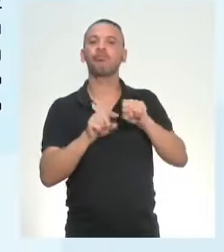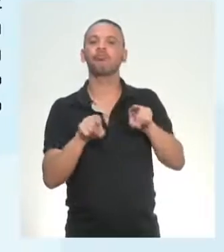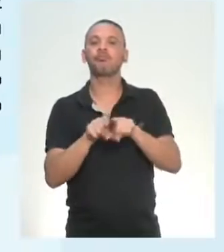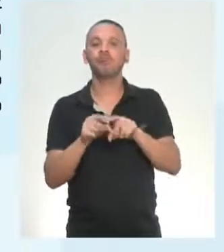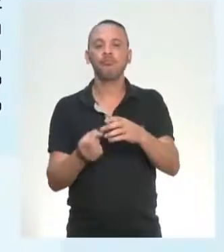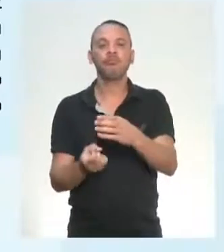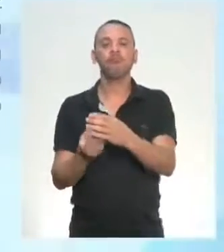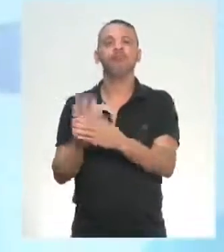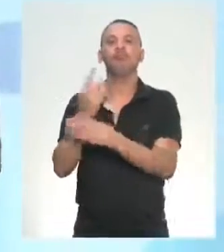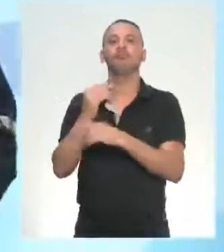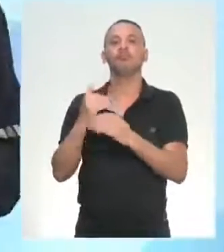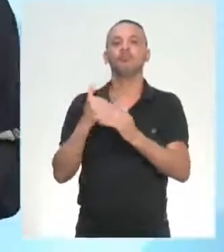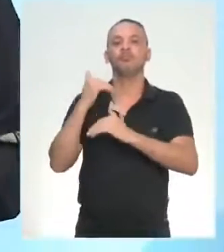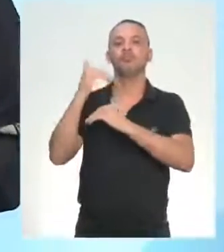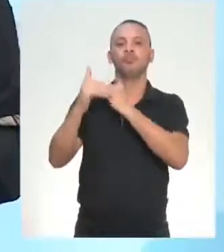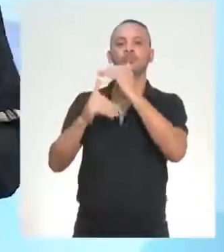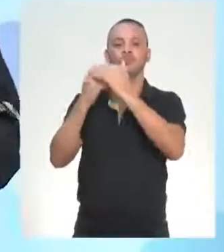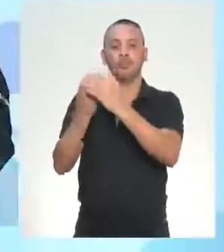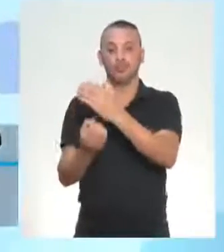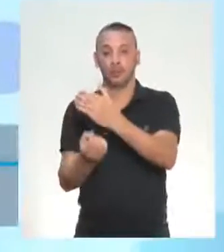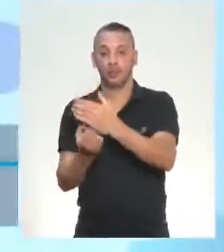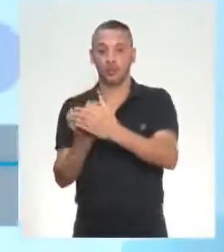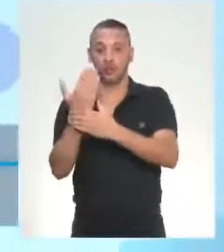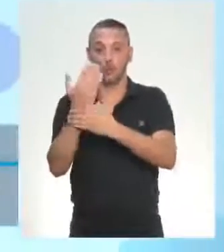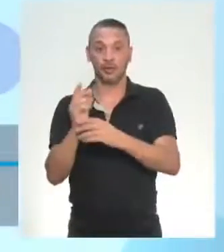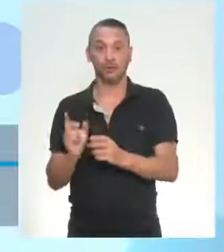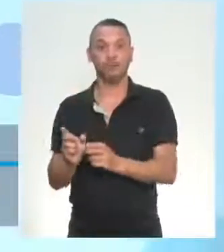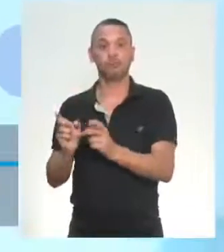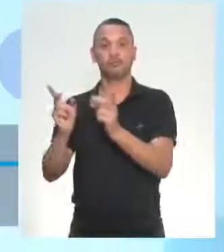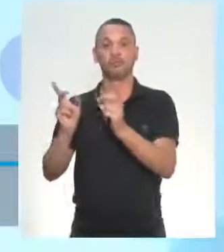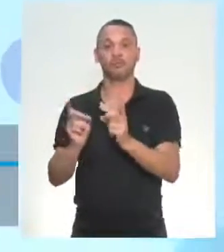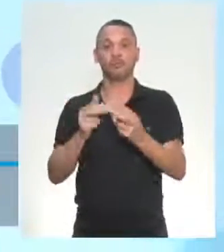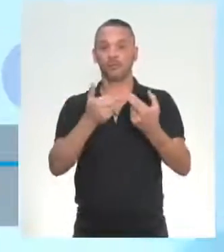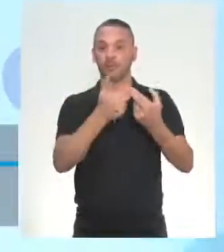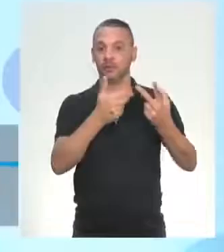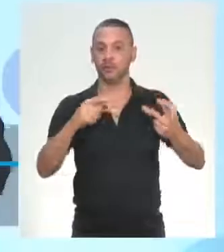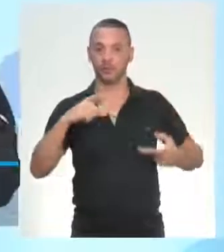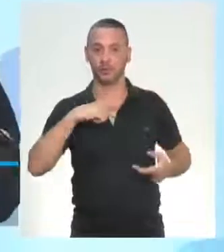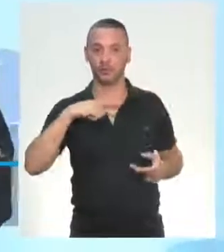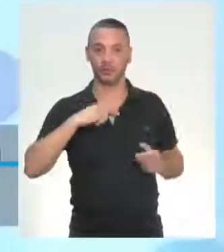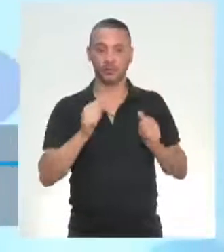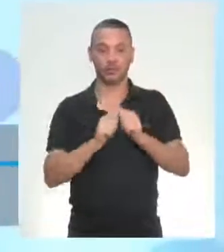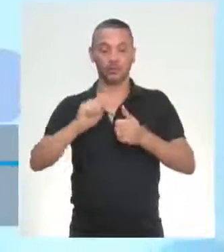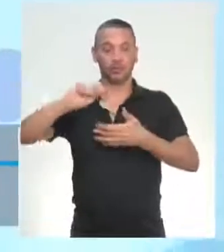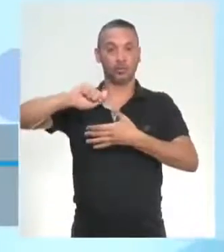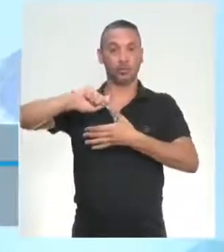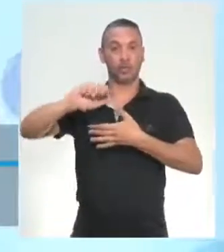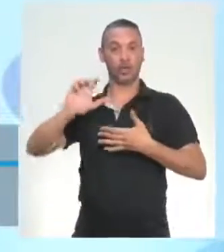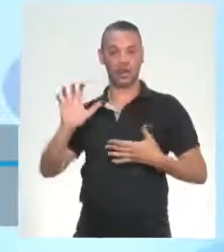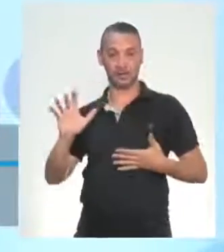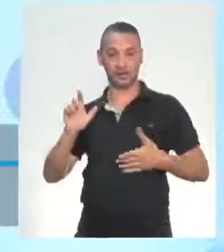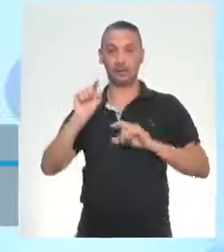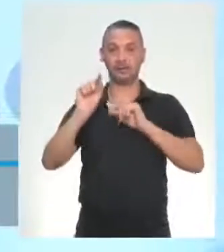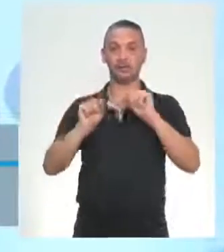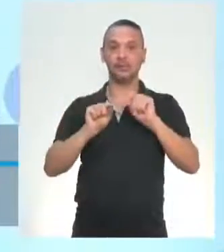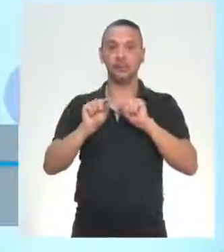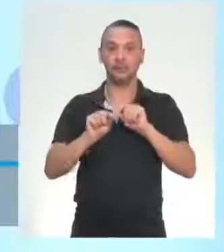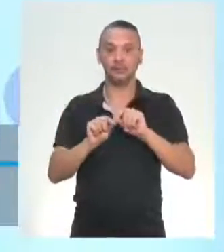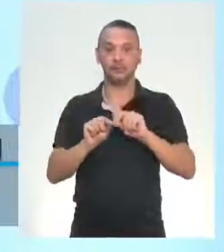quem começou a desenvolver aí o comércio com a Ásia, não foram